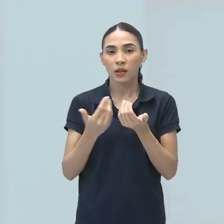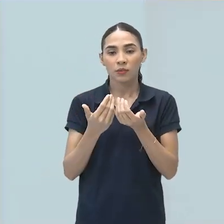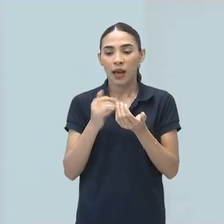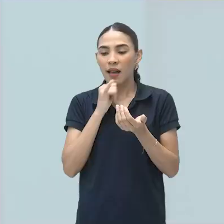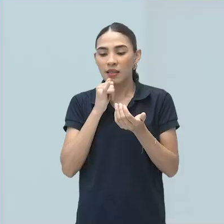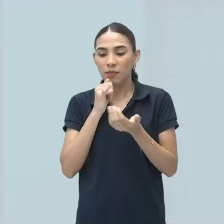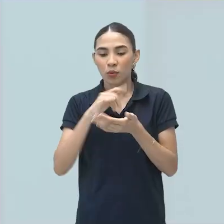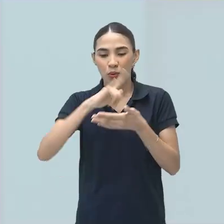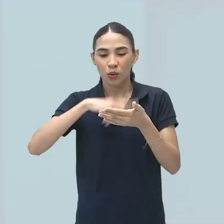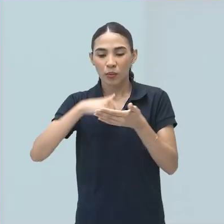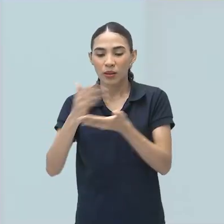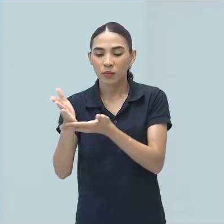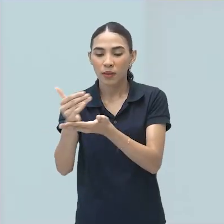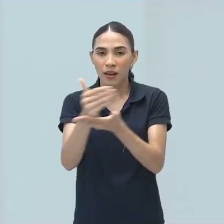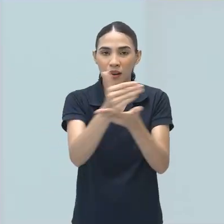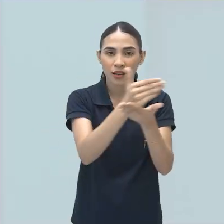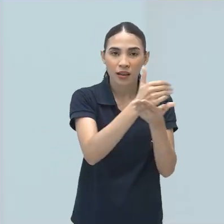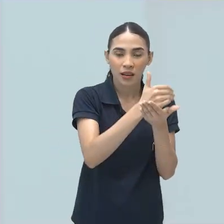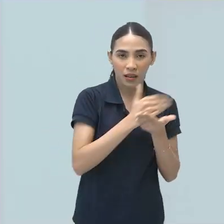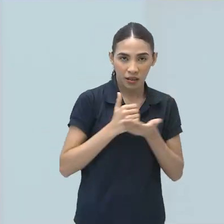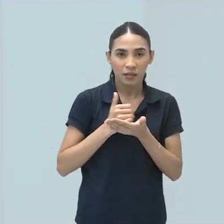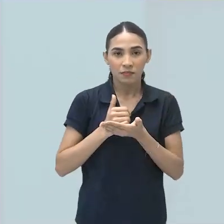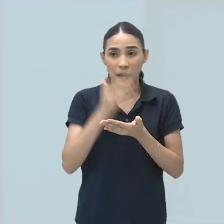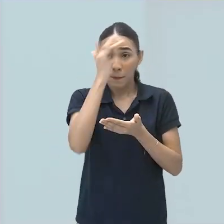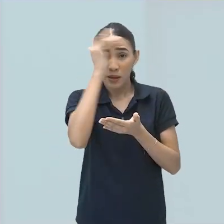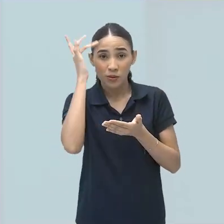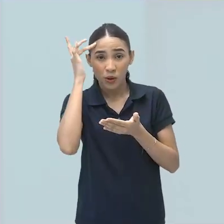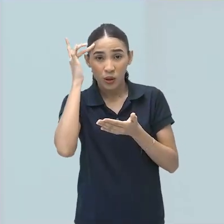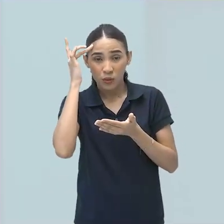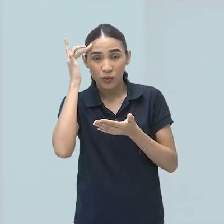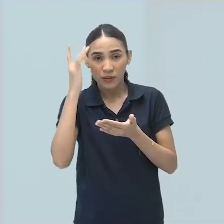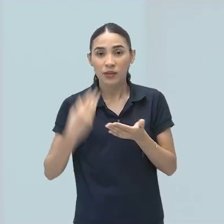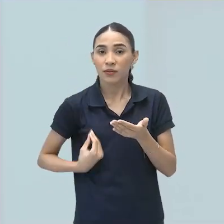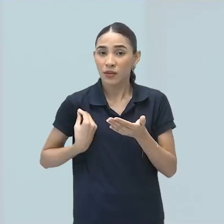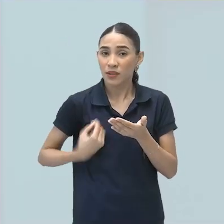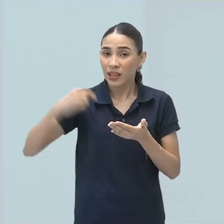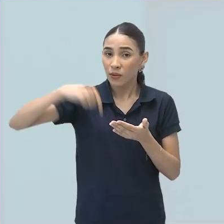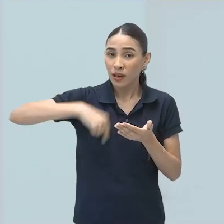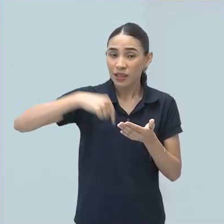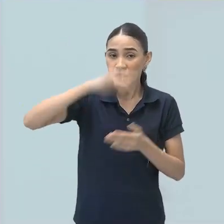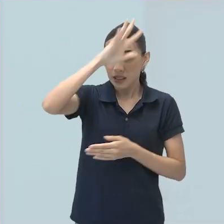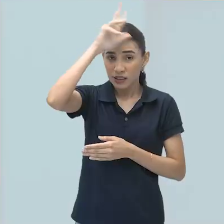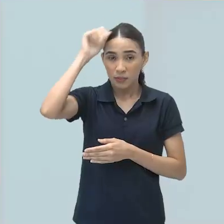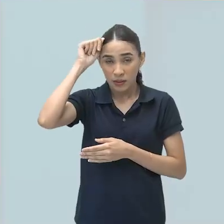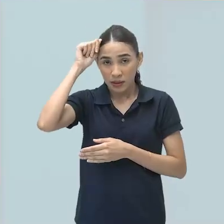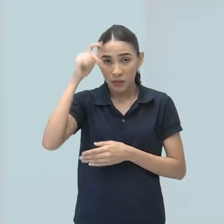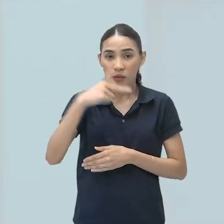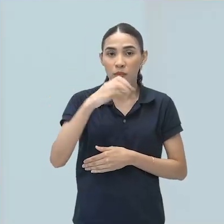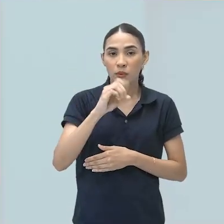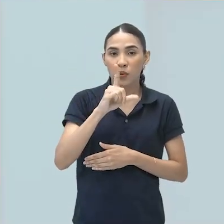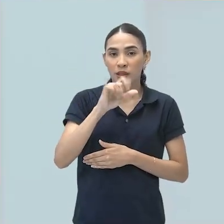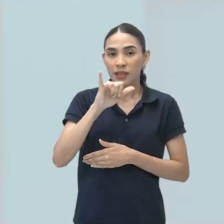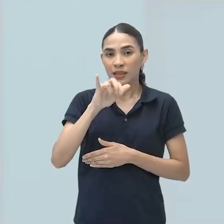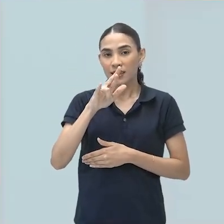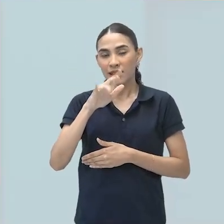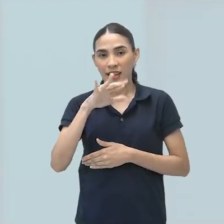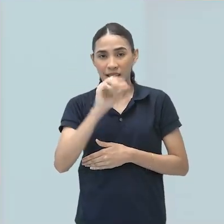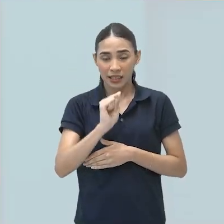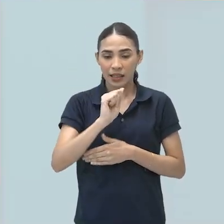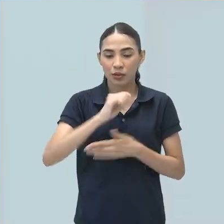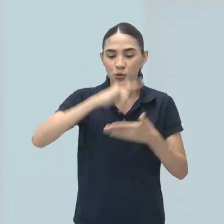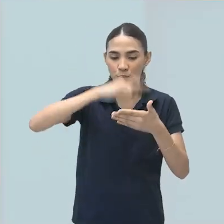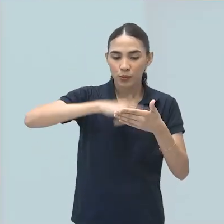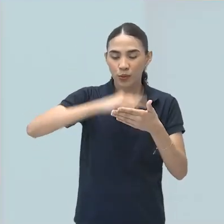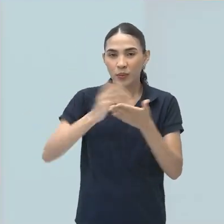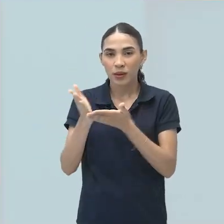os documentos relacionados a essa pessoa que efetivamente existiu, a Apolinária, ela foi juntando esses documentos e